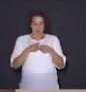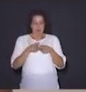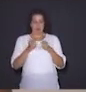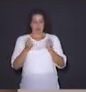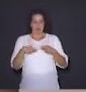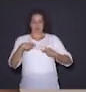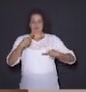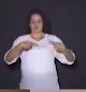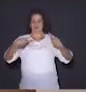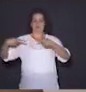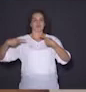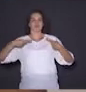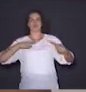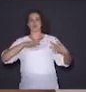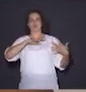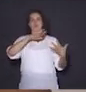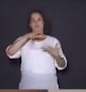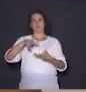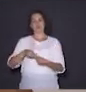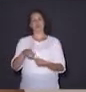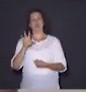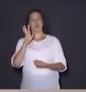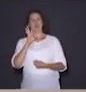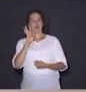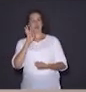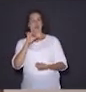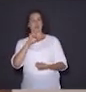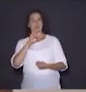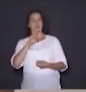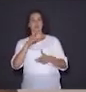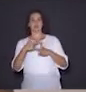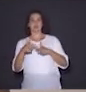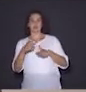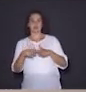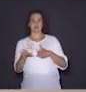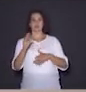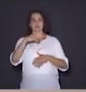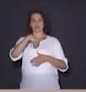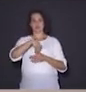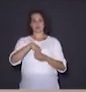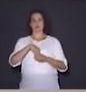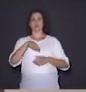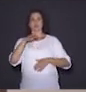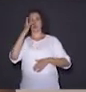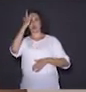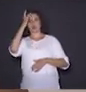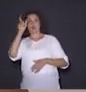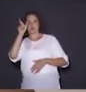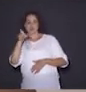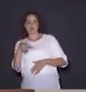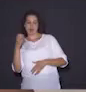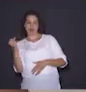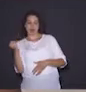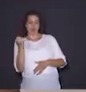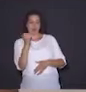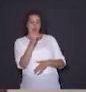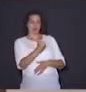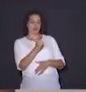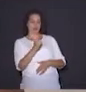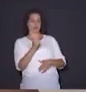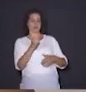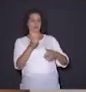fato que os intermediários continuam existindo se não produzindo eles mesmos conteúdos como antes eles continuam existindo